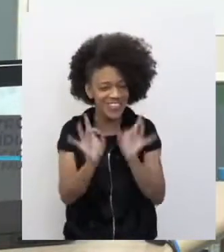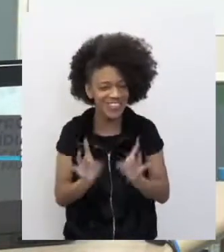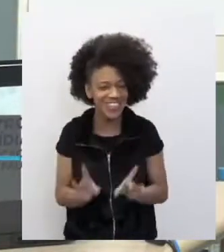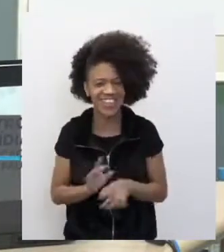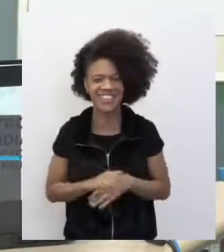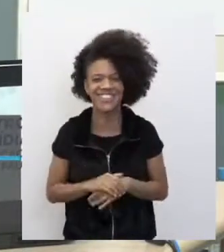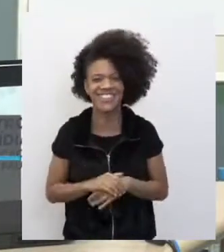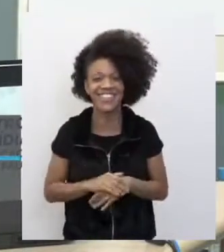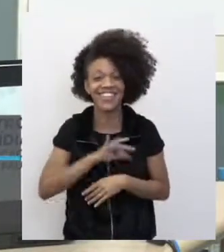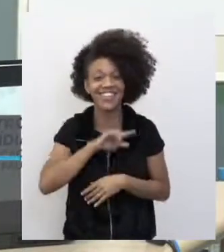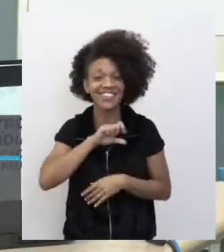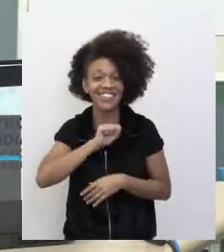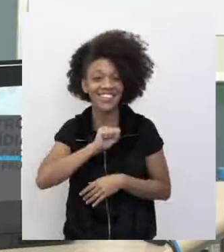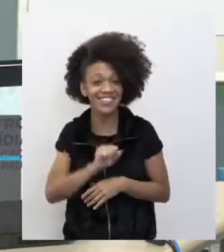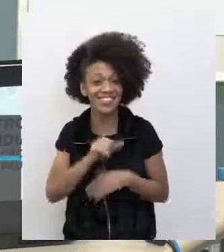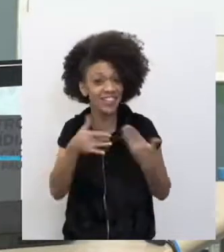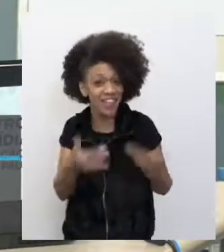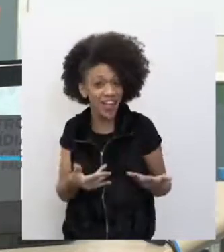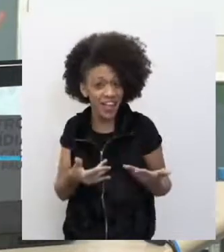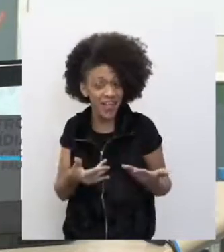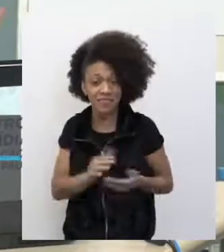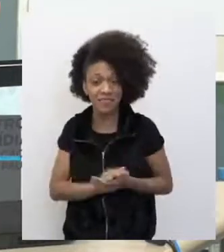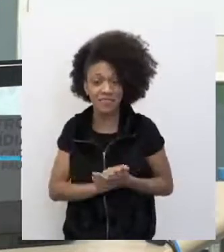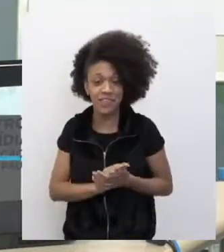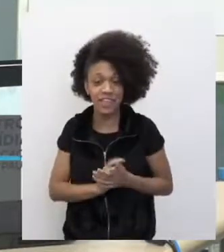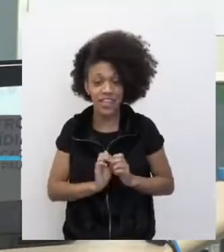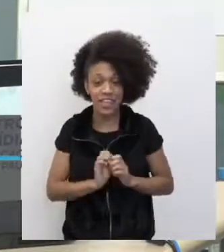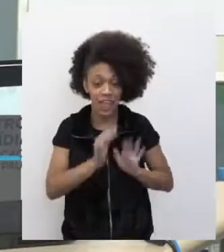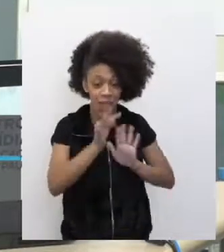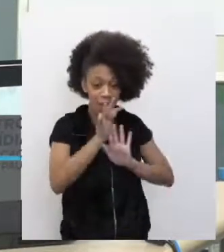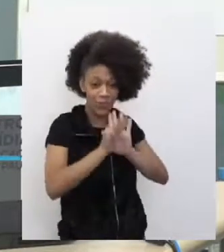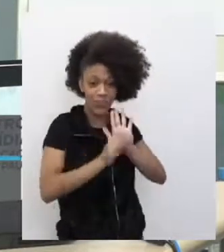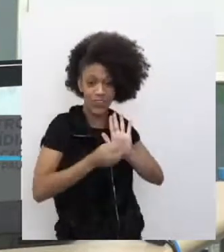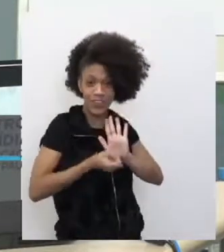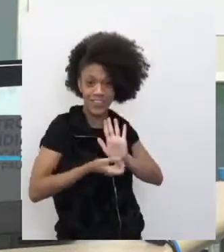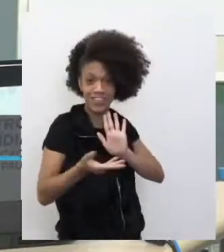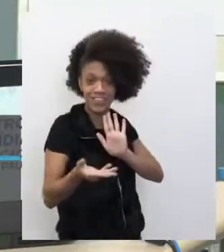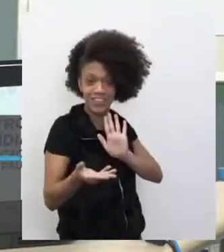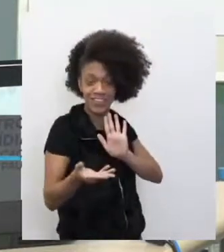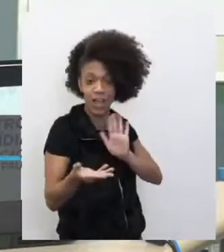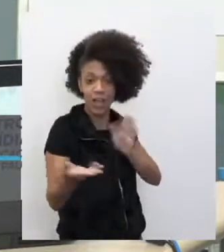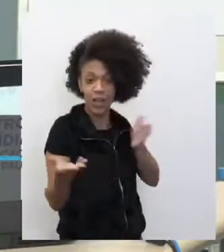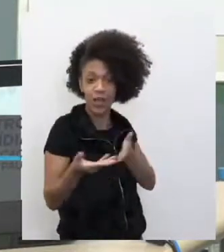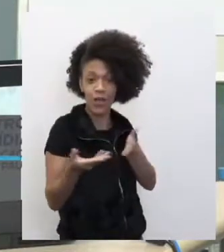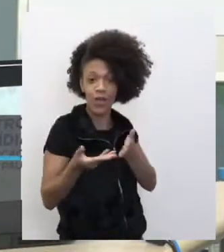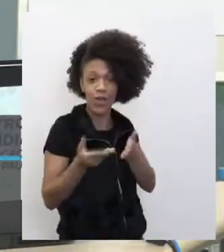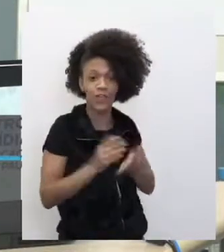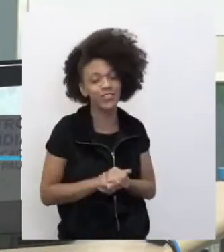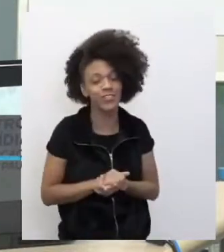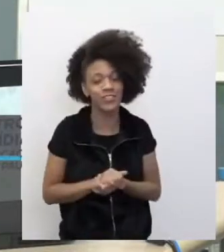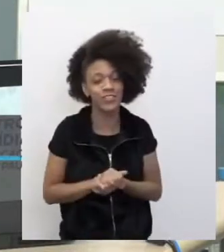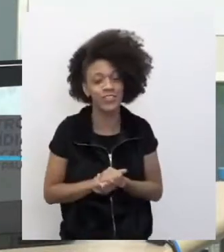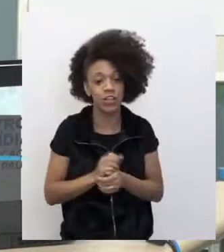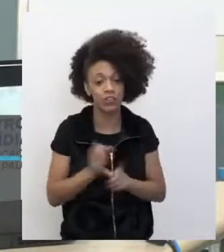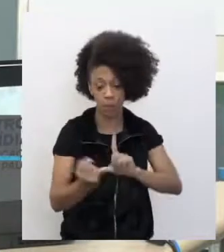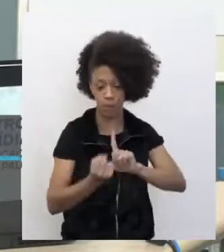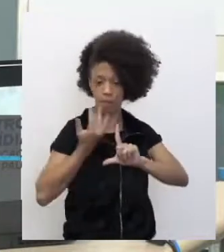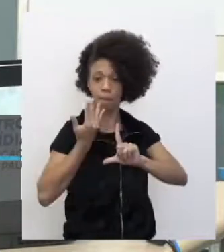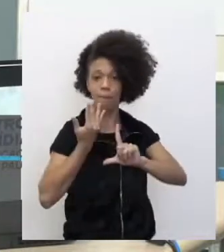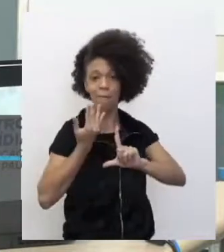a Thaís é quem cedeu o textão de hoje. O textão de blogueira é